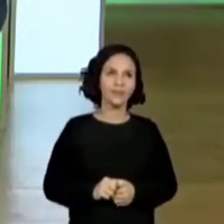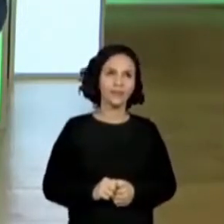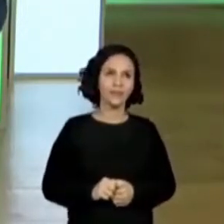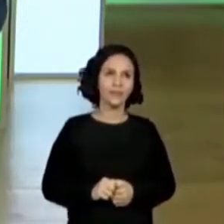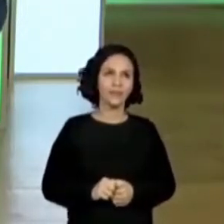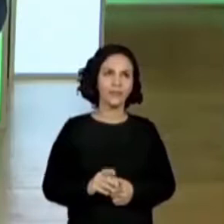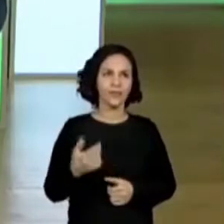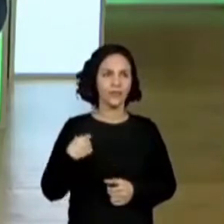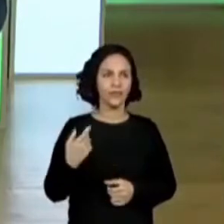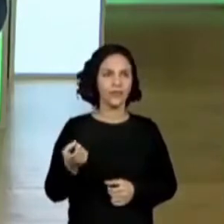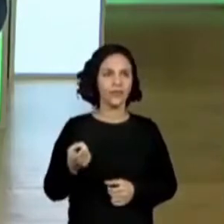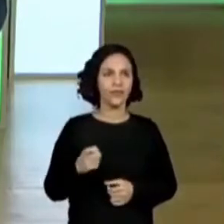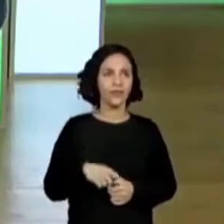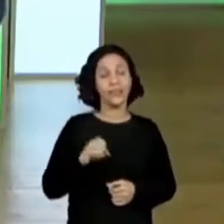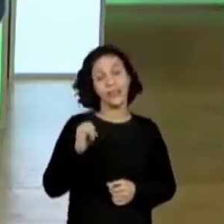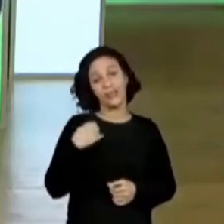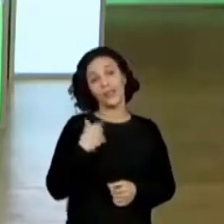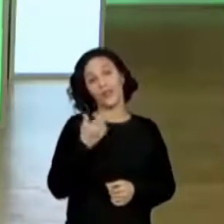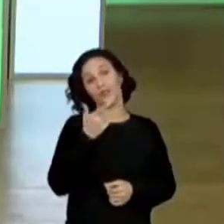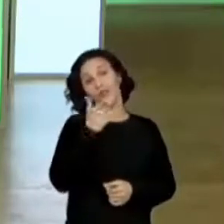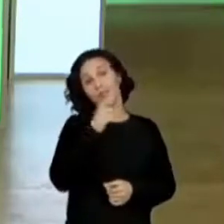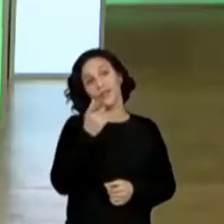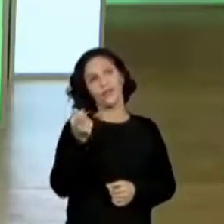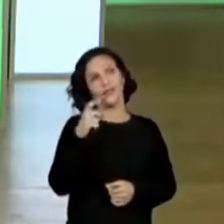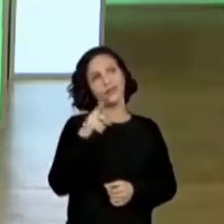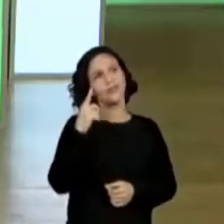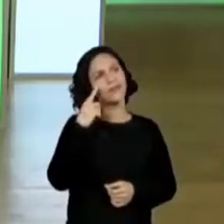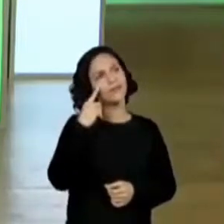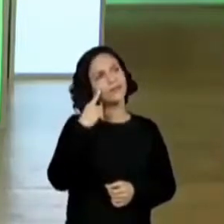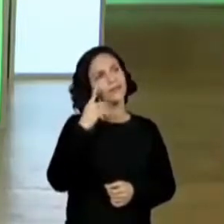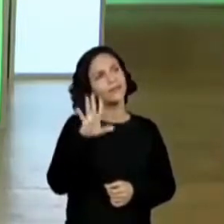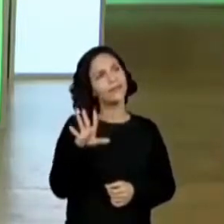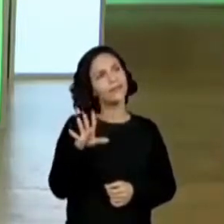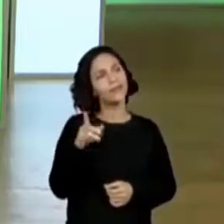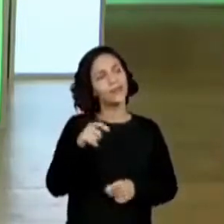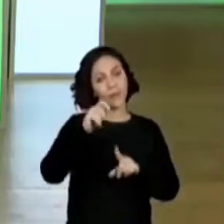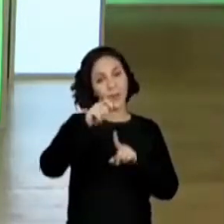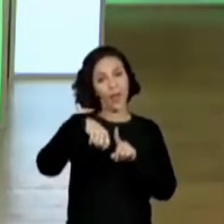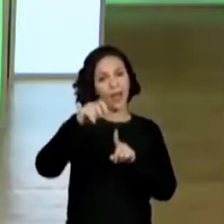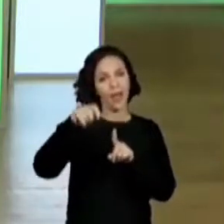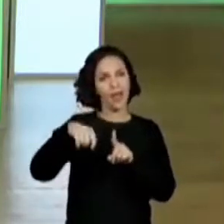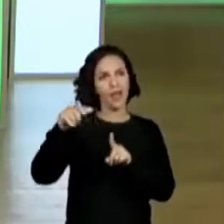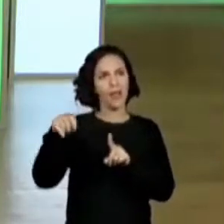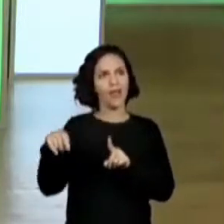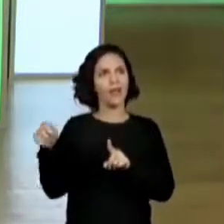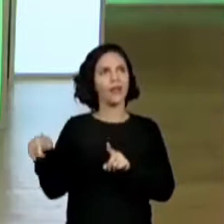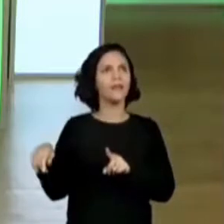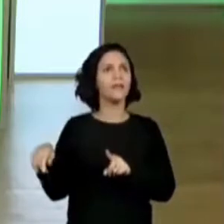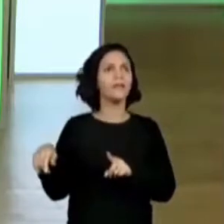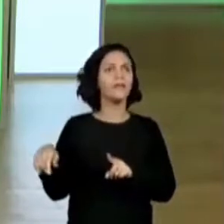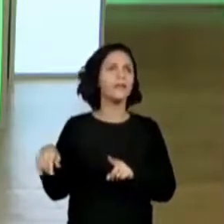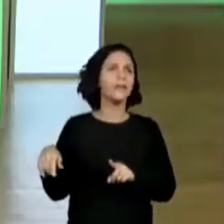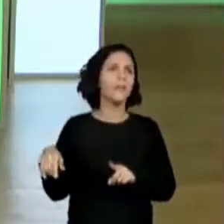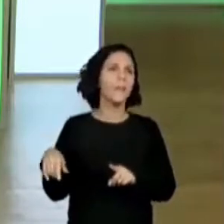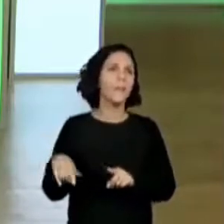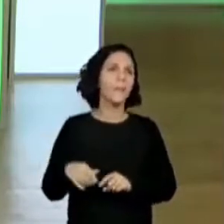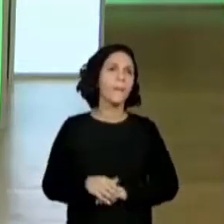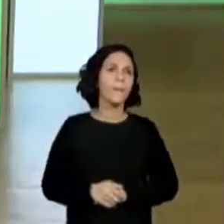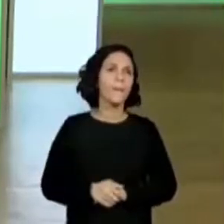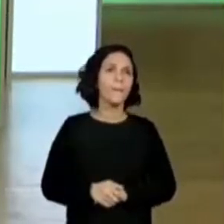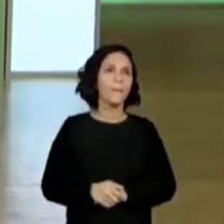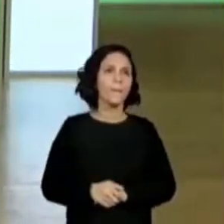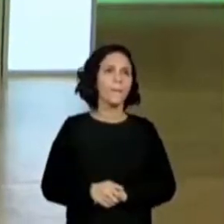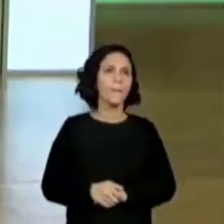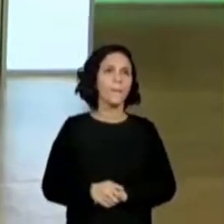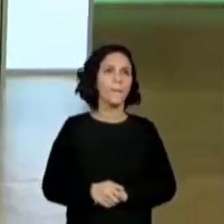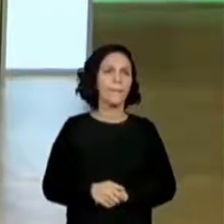Vou voltar aqui um pouquinho, se eu conseguir voltar. Nos meses? Nos meses, isso mesmo, Pro. Me